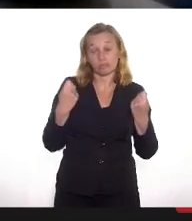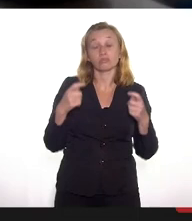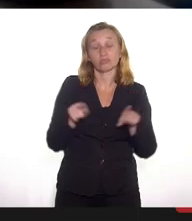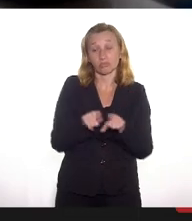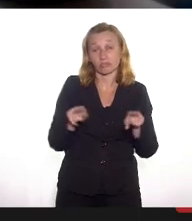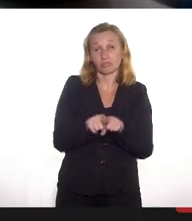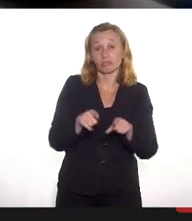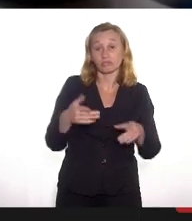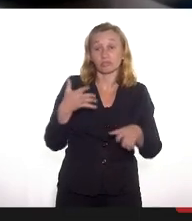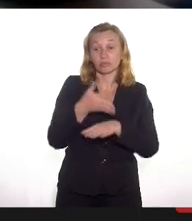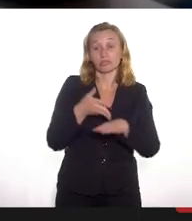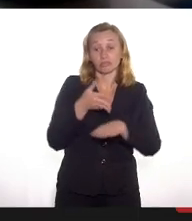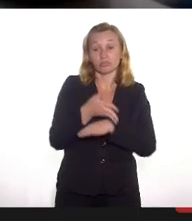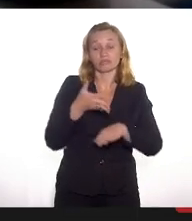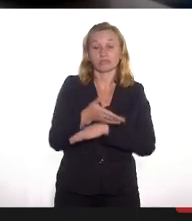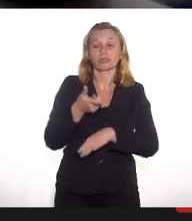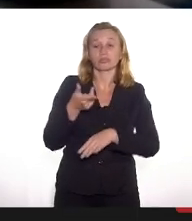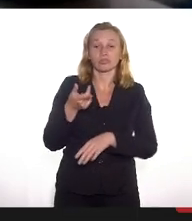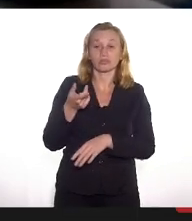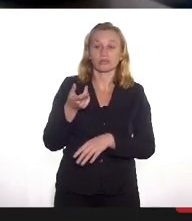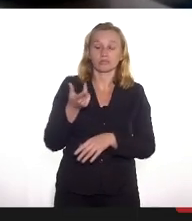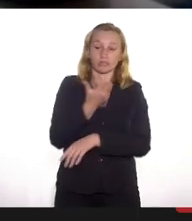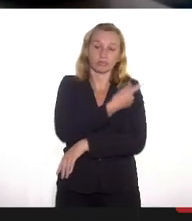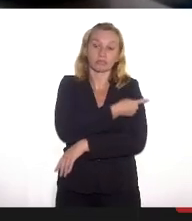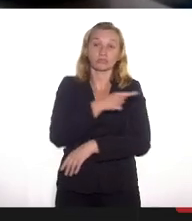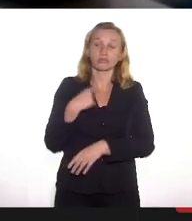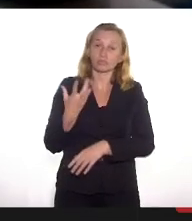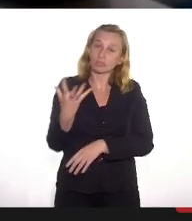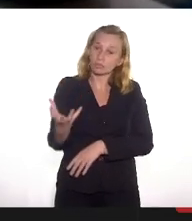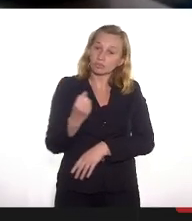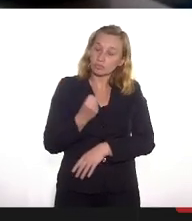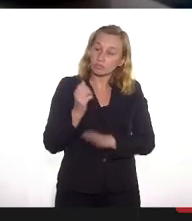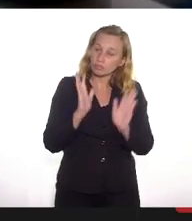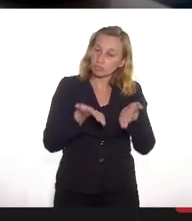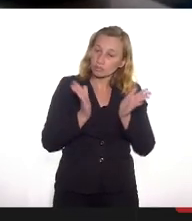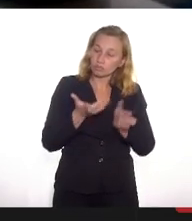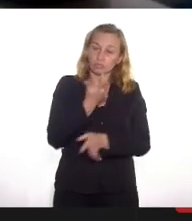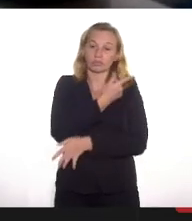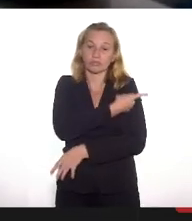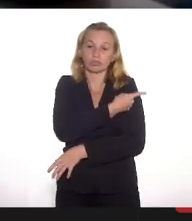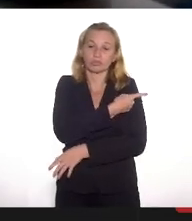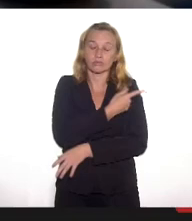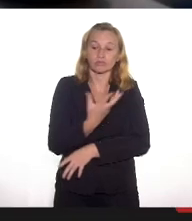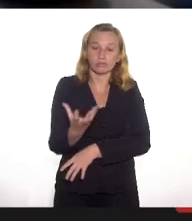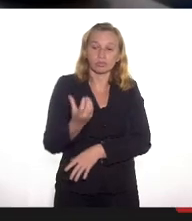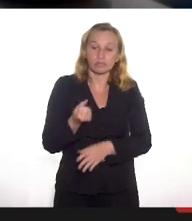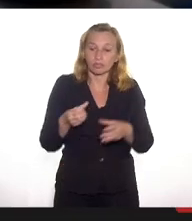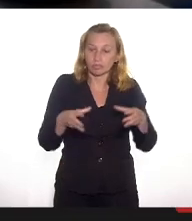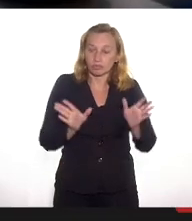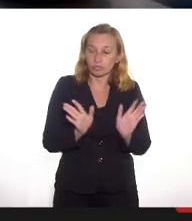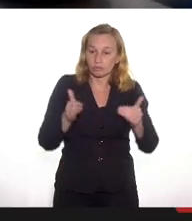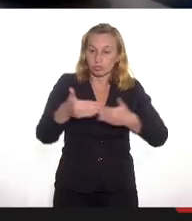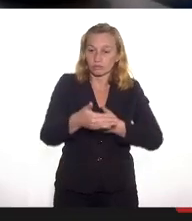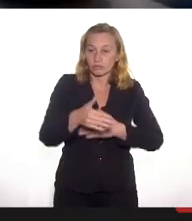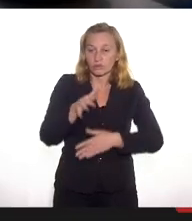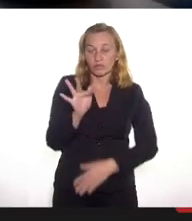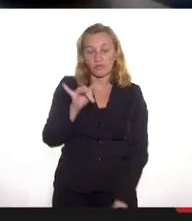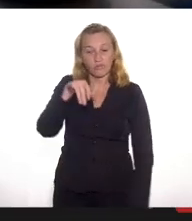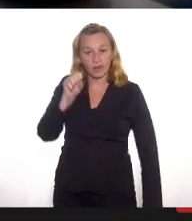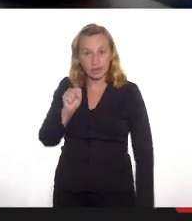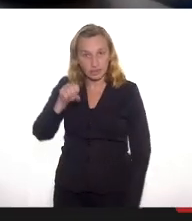é o que a gente tem recebido de dose hoje por exemplo nós estamos recebendo uma remessa de paz